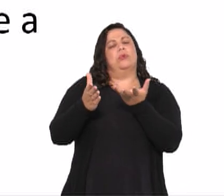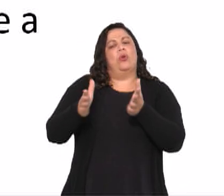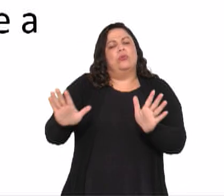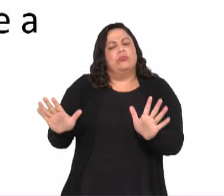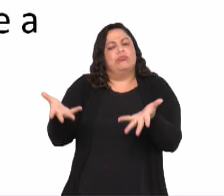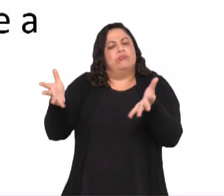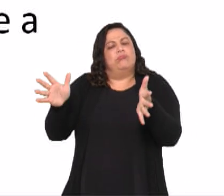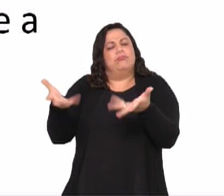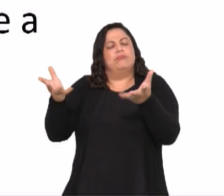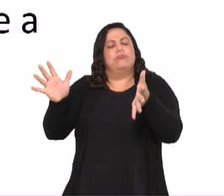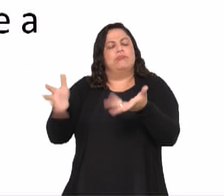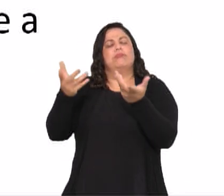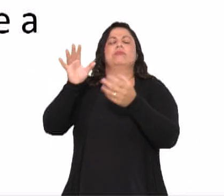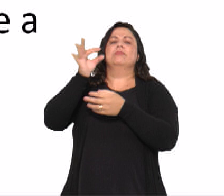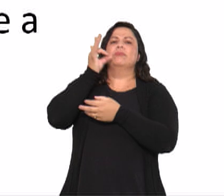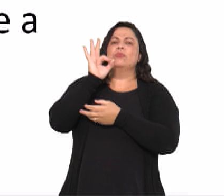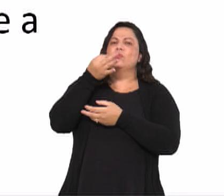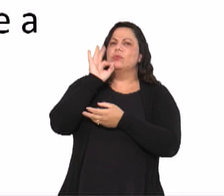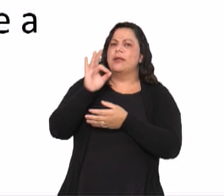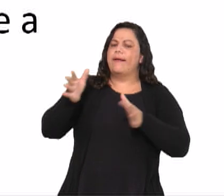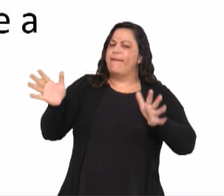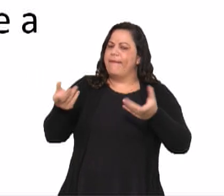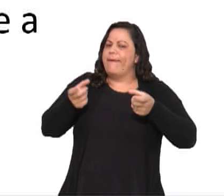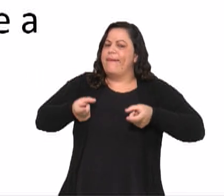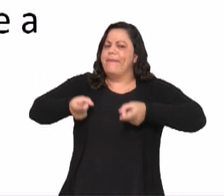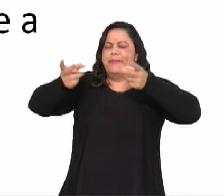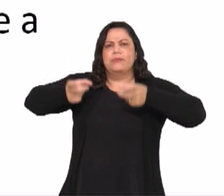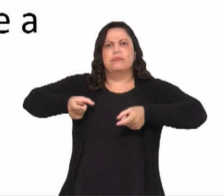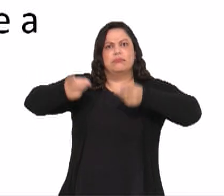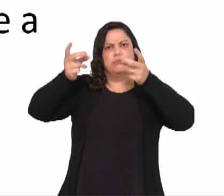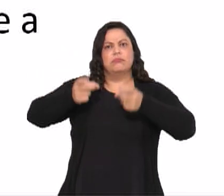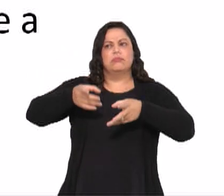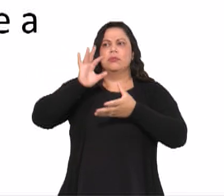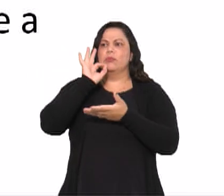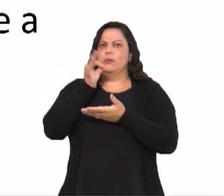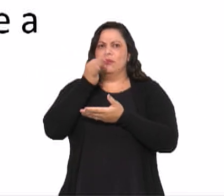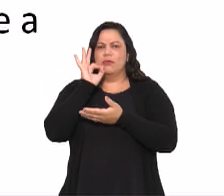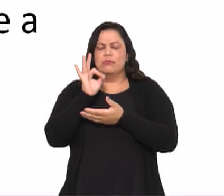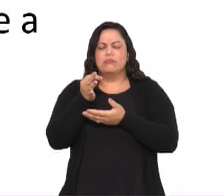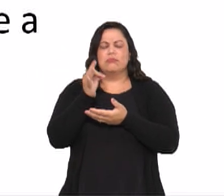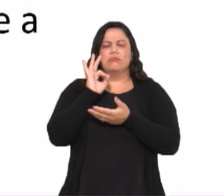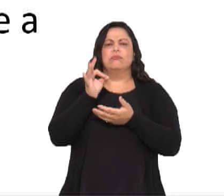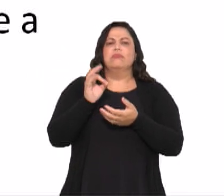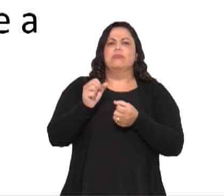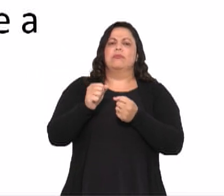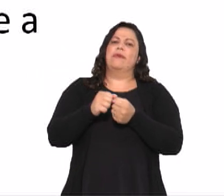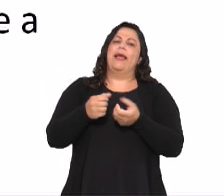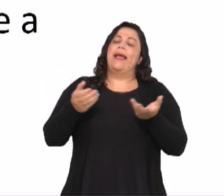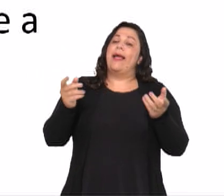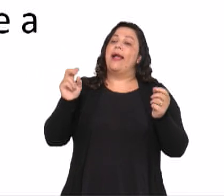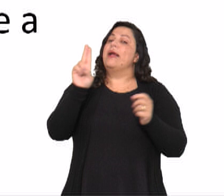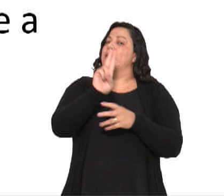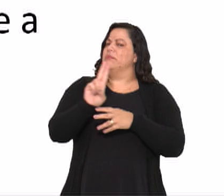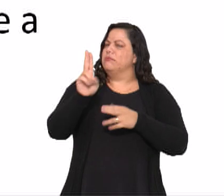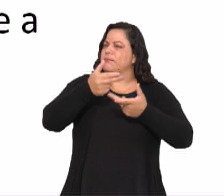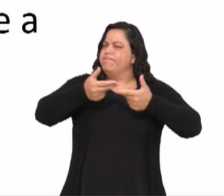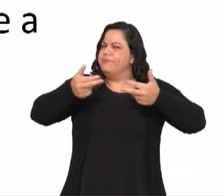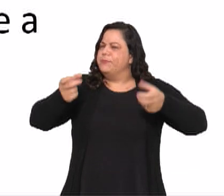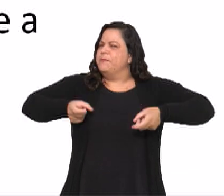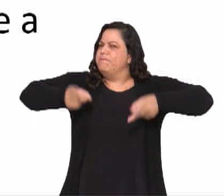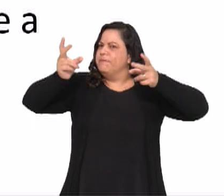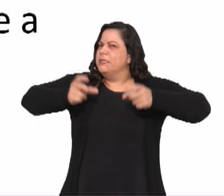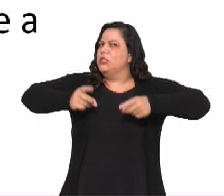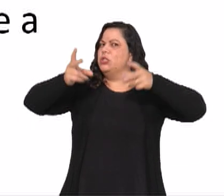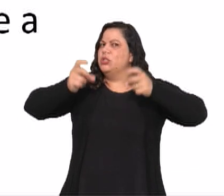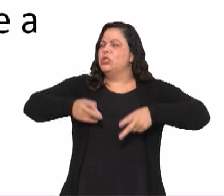incentivou a comercialização. Nós temos que lembrar que o café era um produto bem explorado e bem